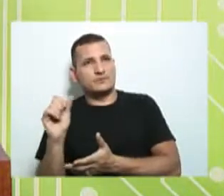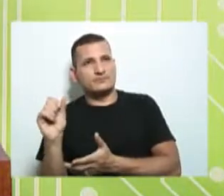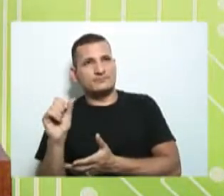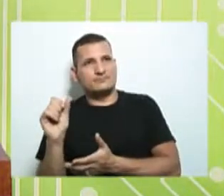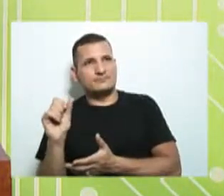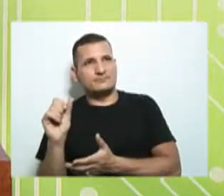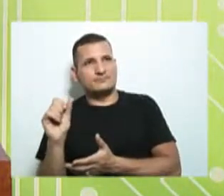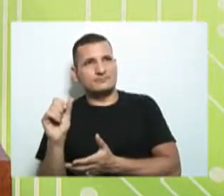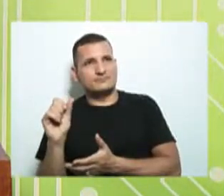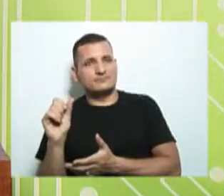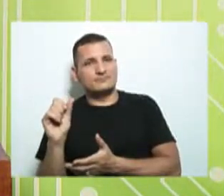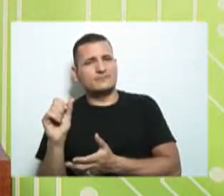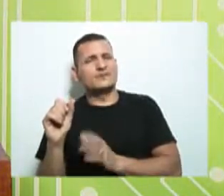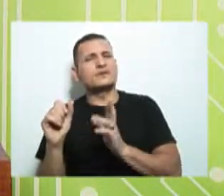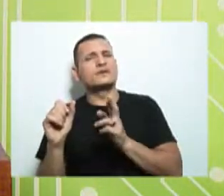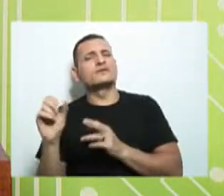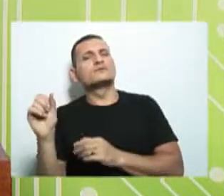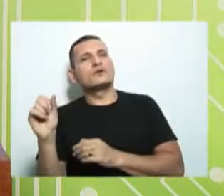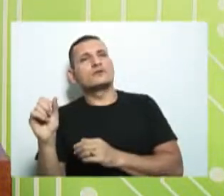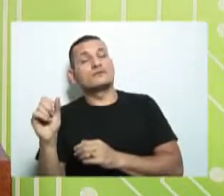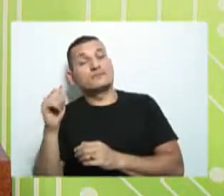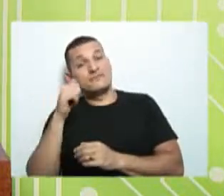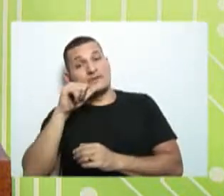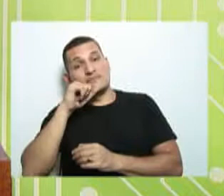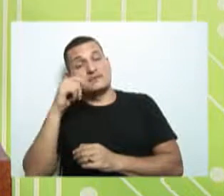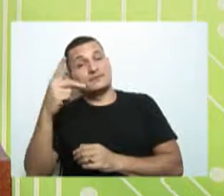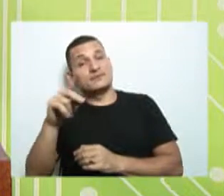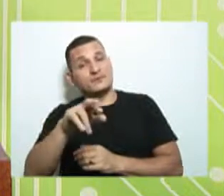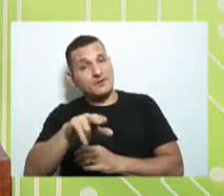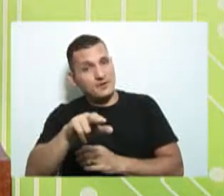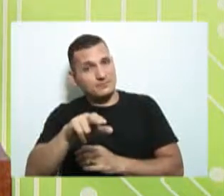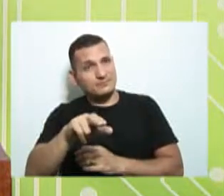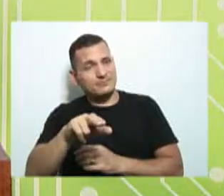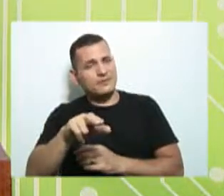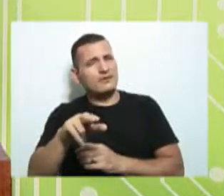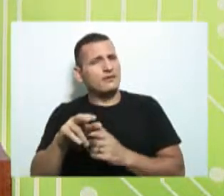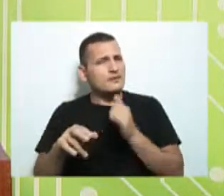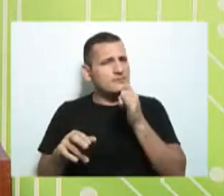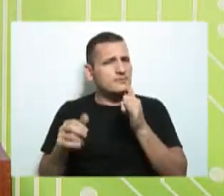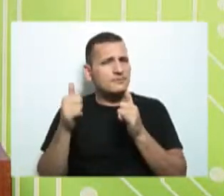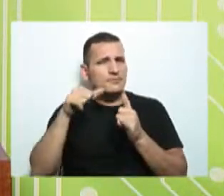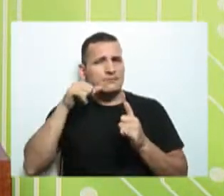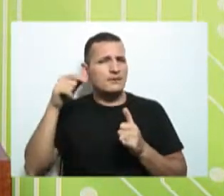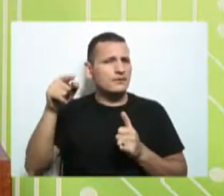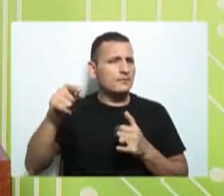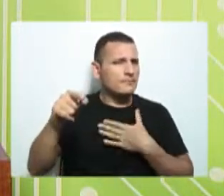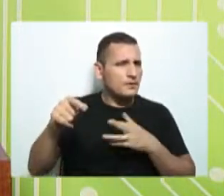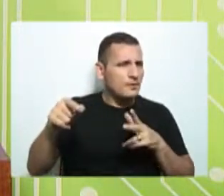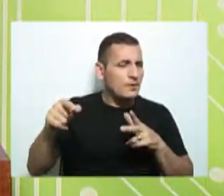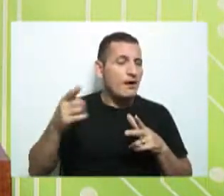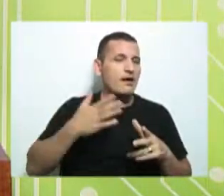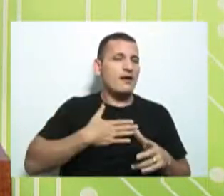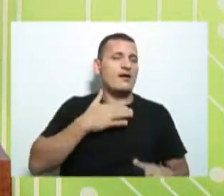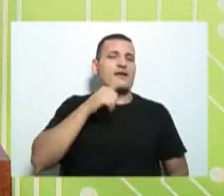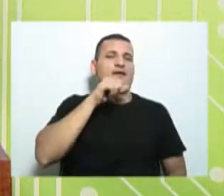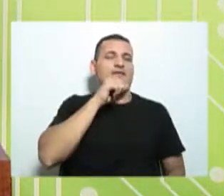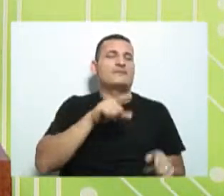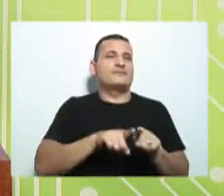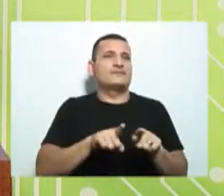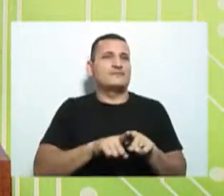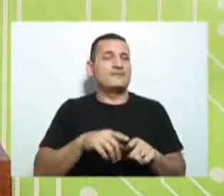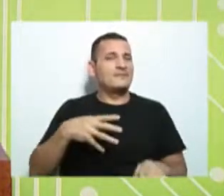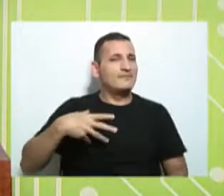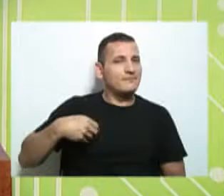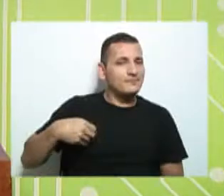mulher dele tem uma sogra. Quem é a sogra? É a mãe do seu irmão. Ah, meu irmão é. Então, se é a mãe do meu irmão, é a minha mamãe também. Então, eu sou filho ou